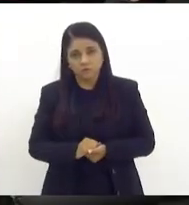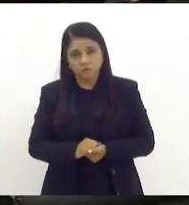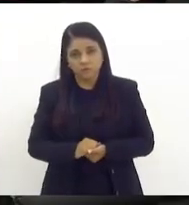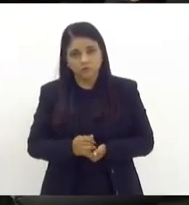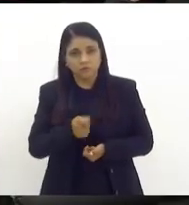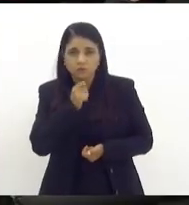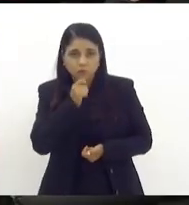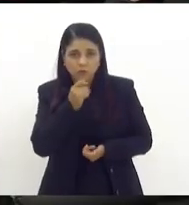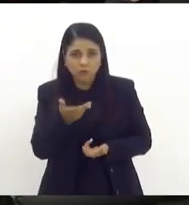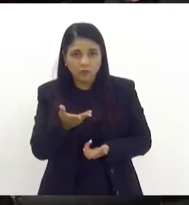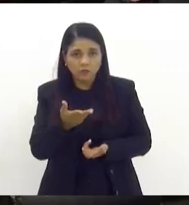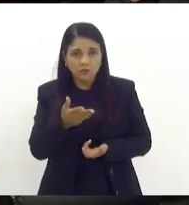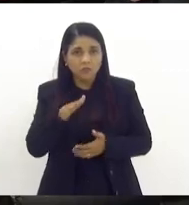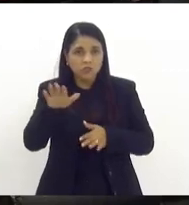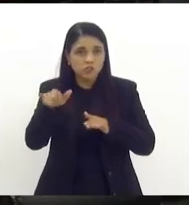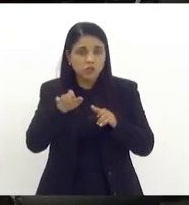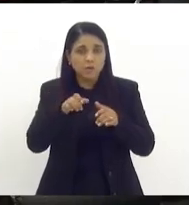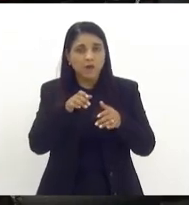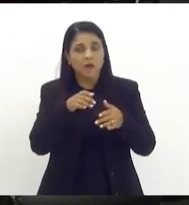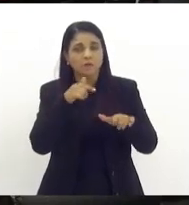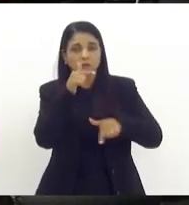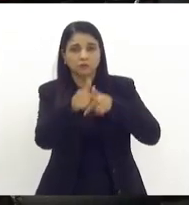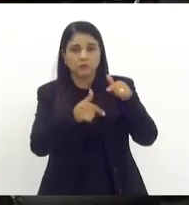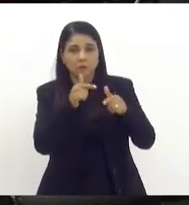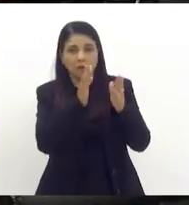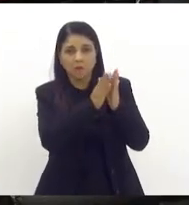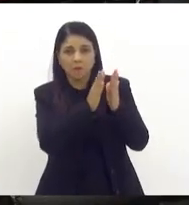não então tem que chamar os trabalhos